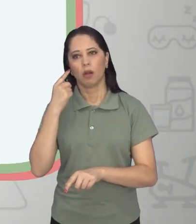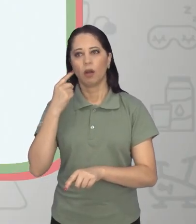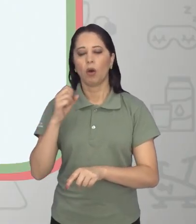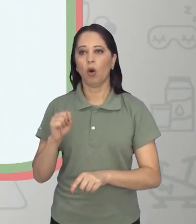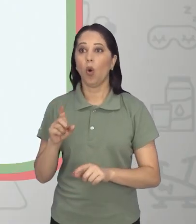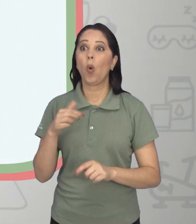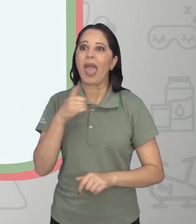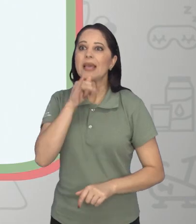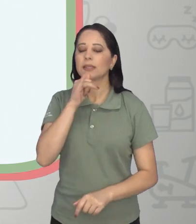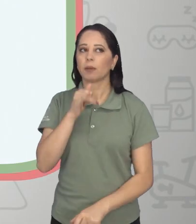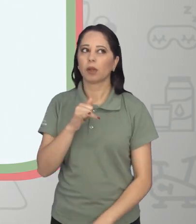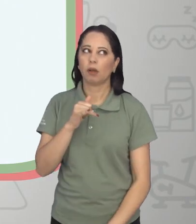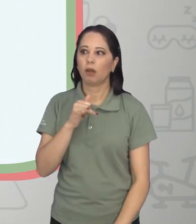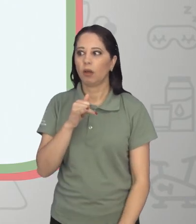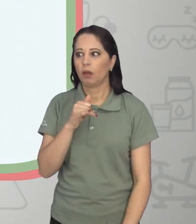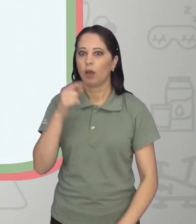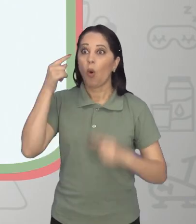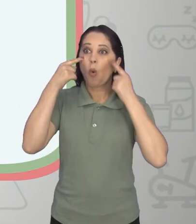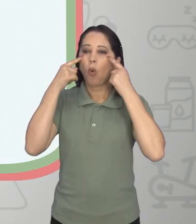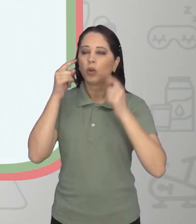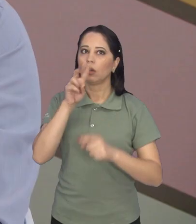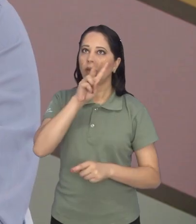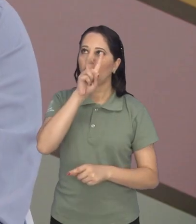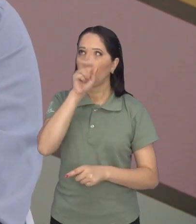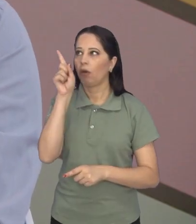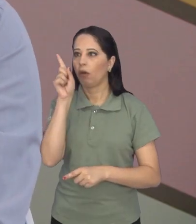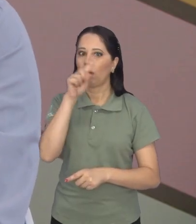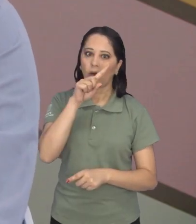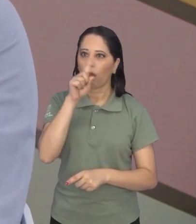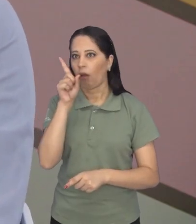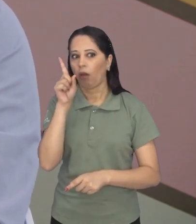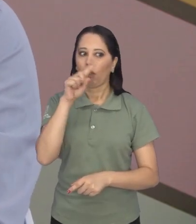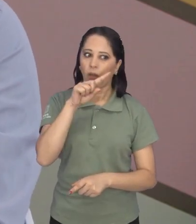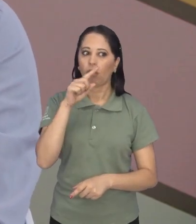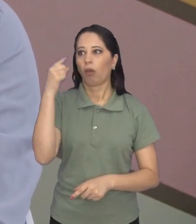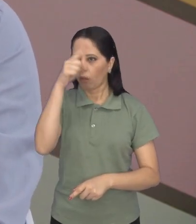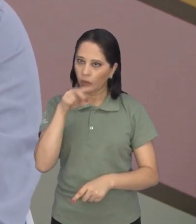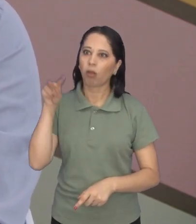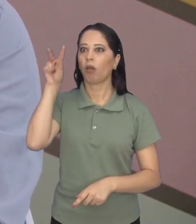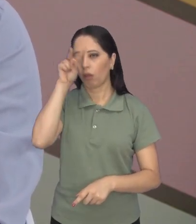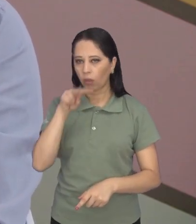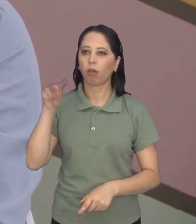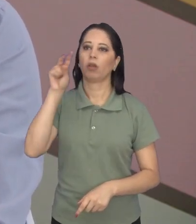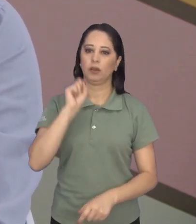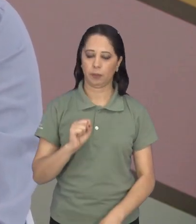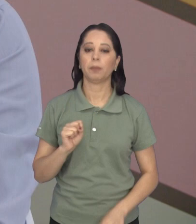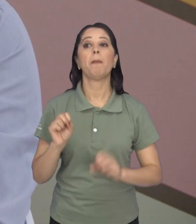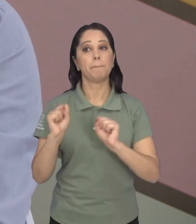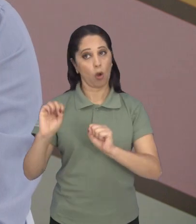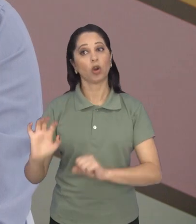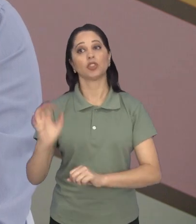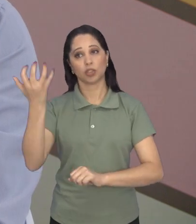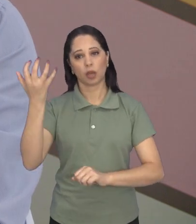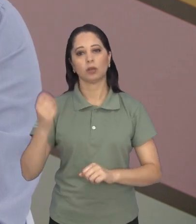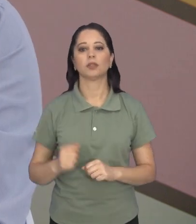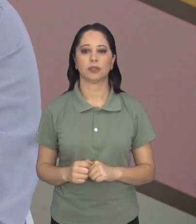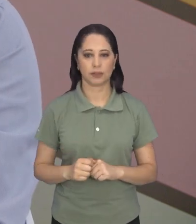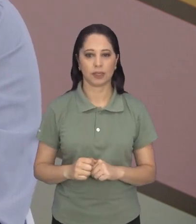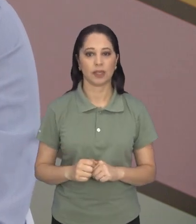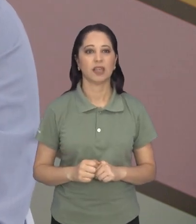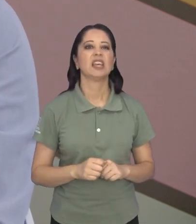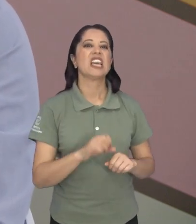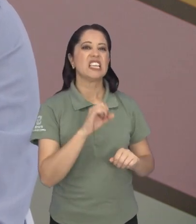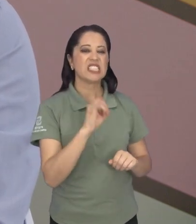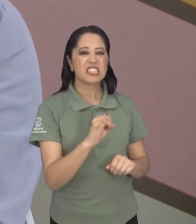bilateral. E virada dos olhos também. Então o indivíduo vira o olho para cima, vira para um lado. Geralmente eles vêm em movimento, né? Vem junto